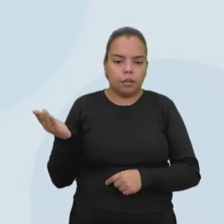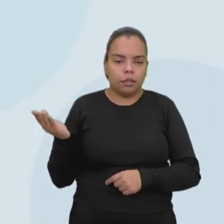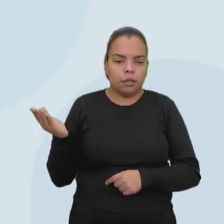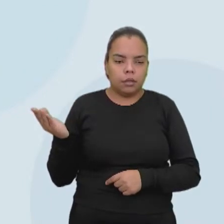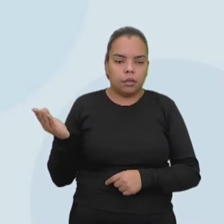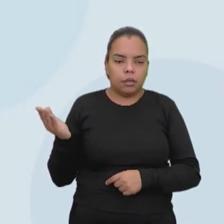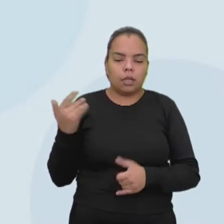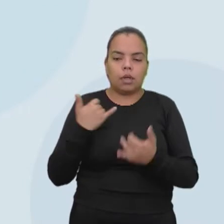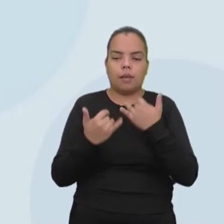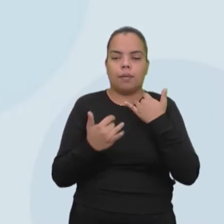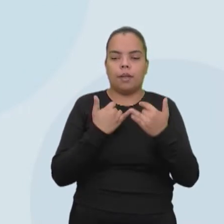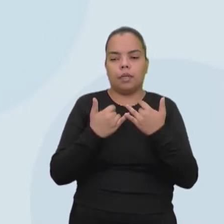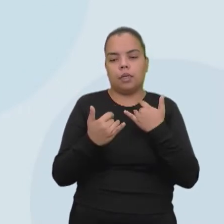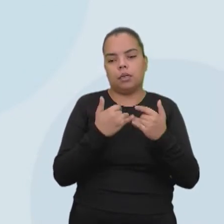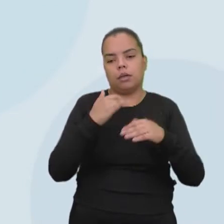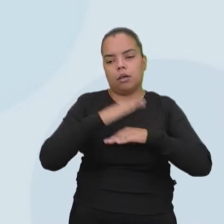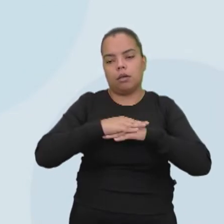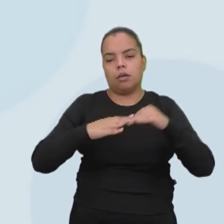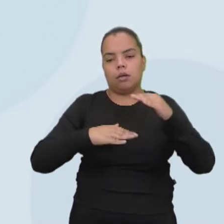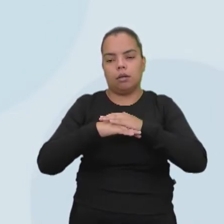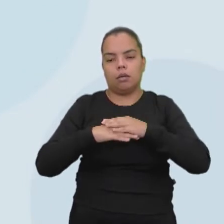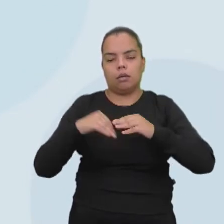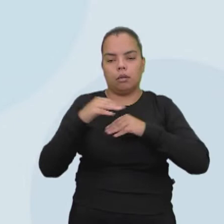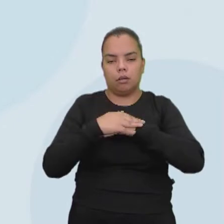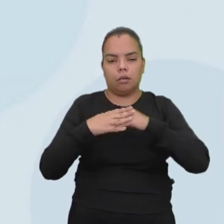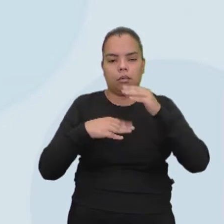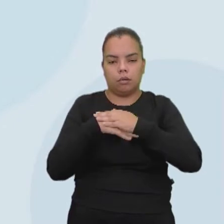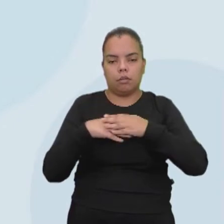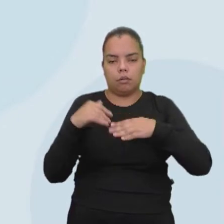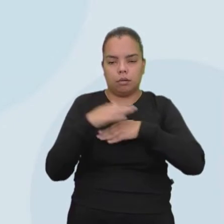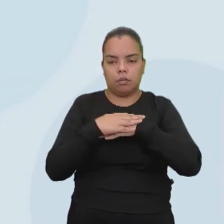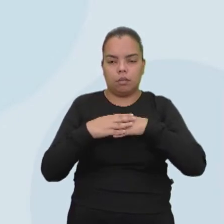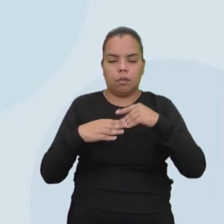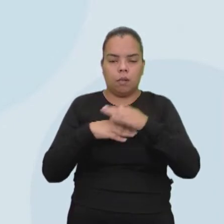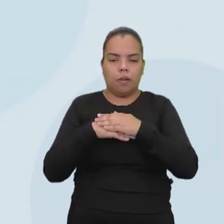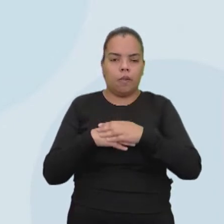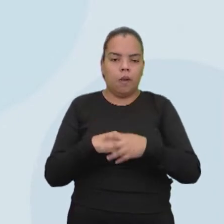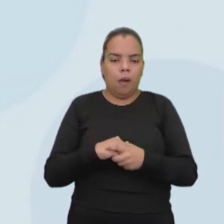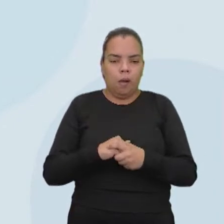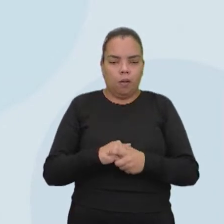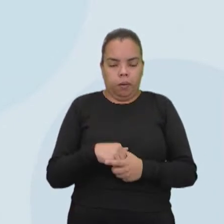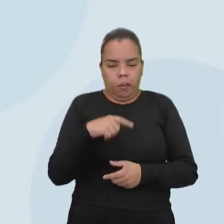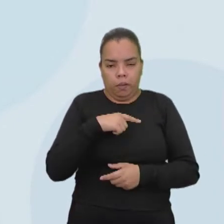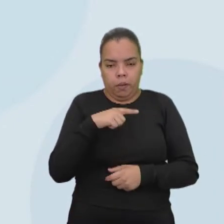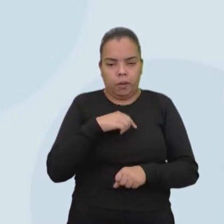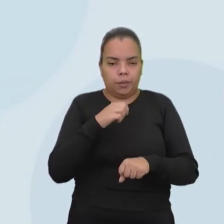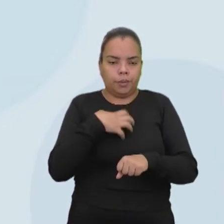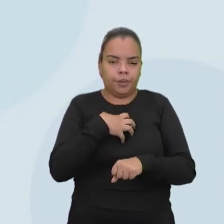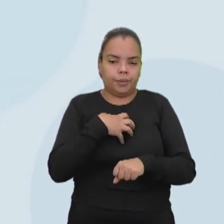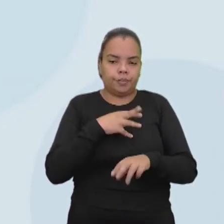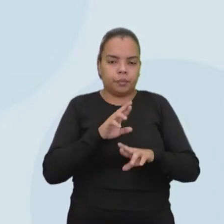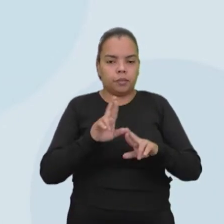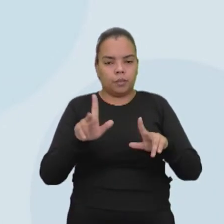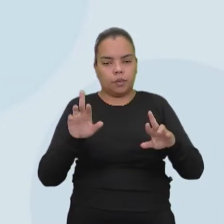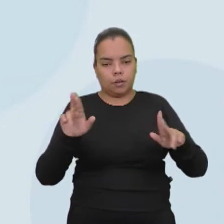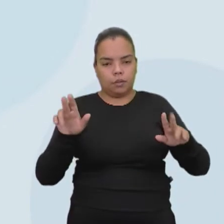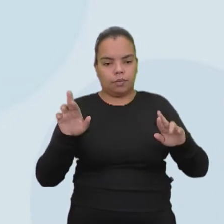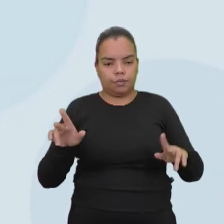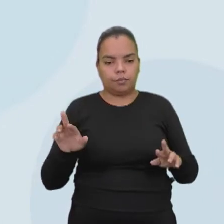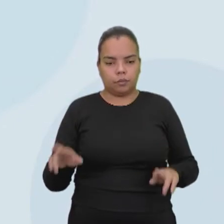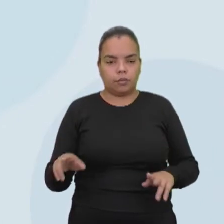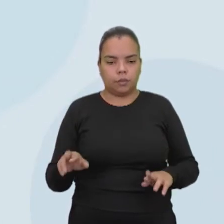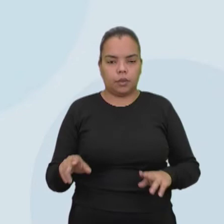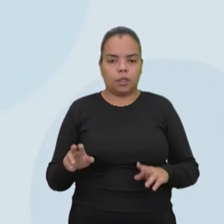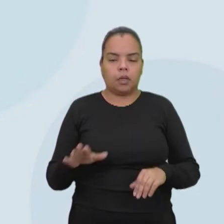se assemelham aí aos conglomerados, mas vocês veem, né, que elas têm formações aí diferentes, né, os clastos, que a